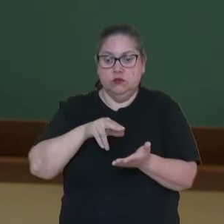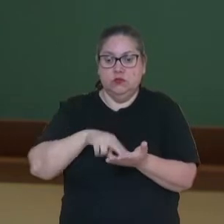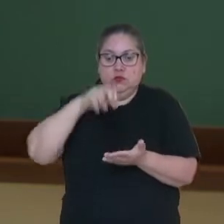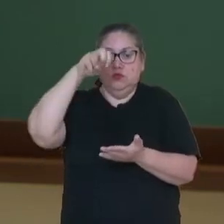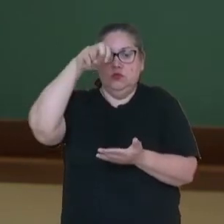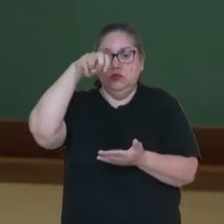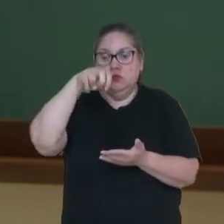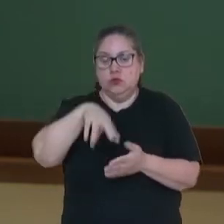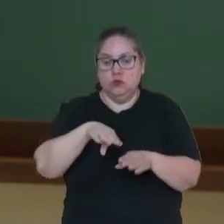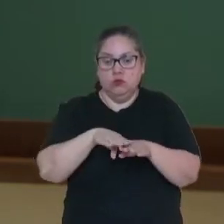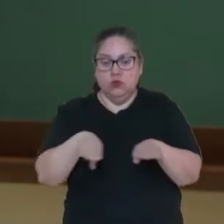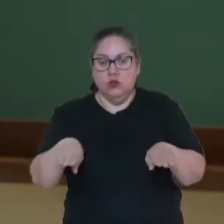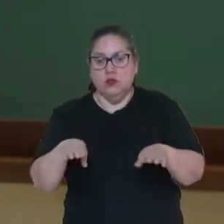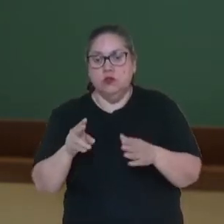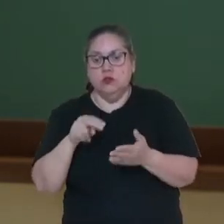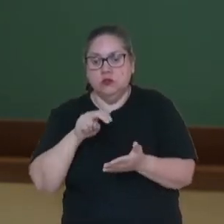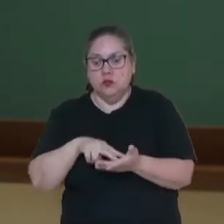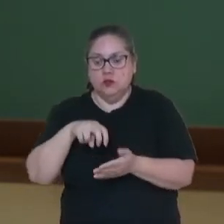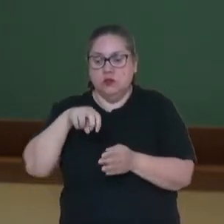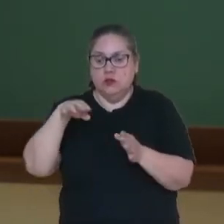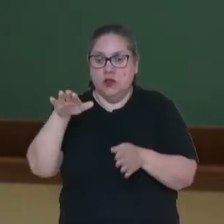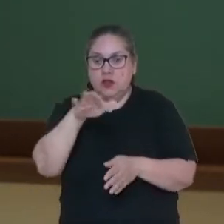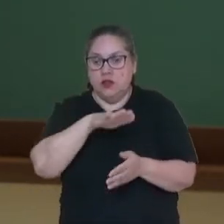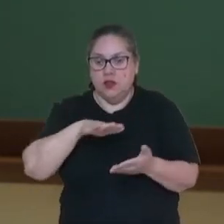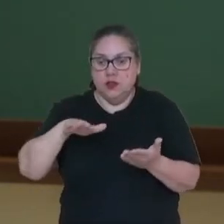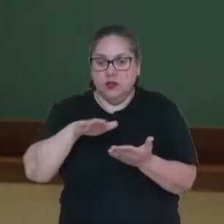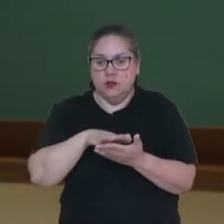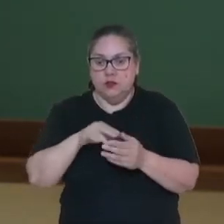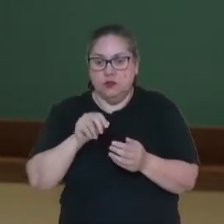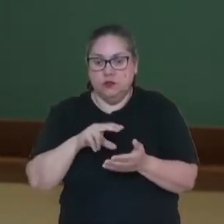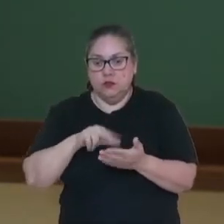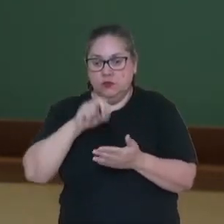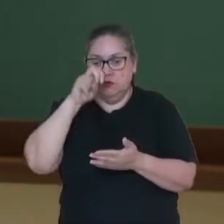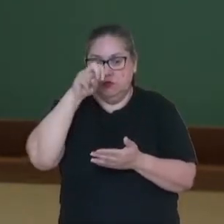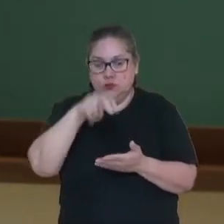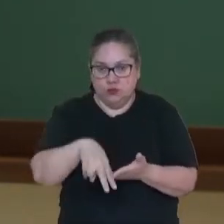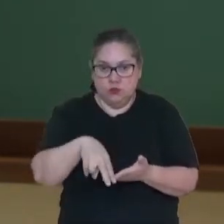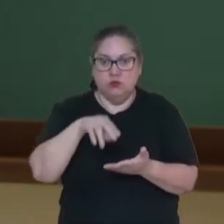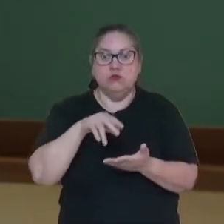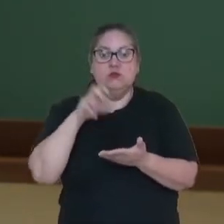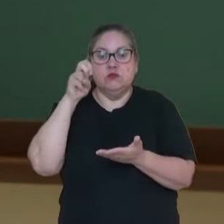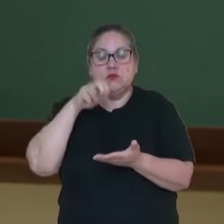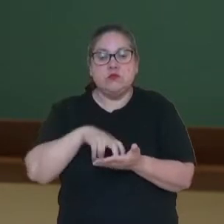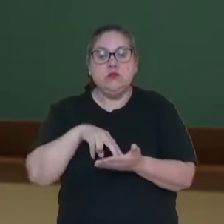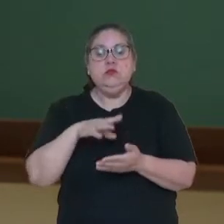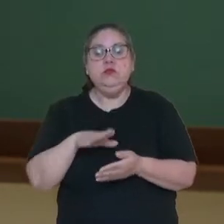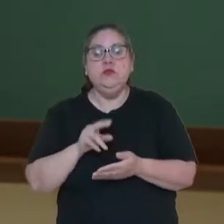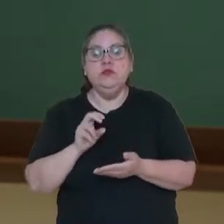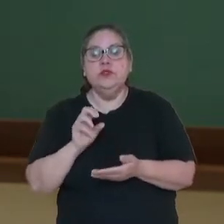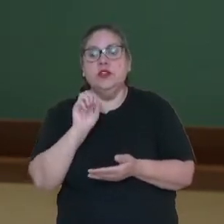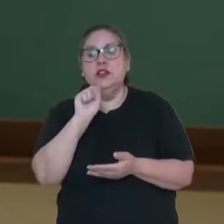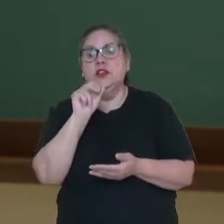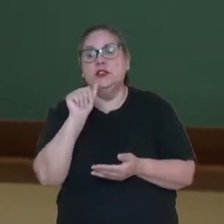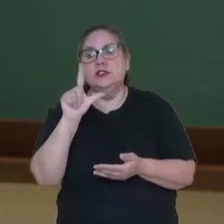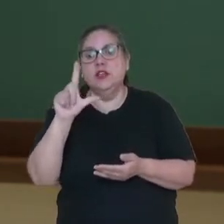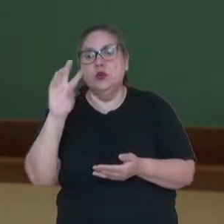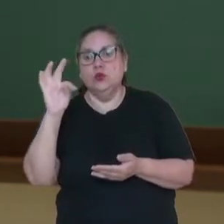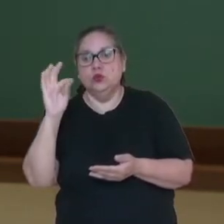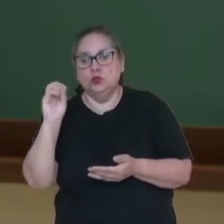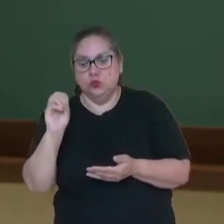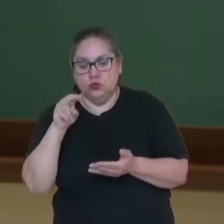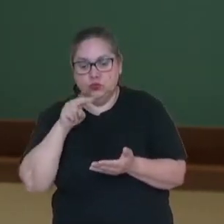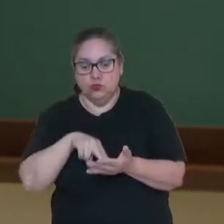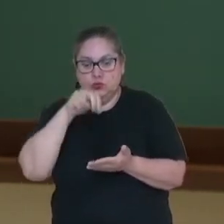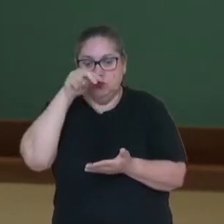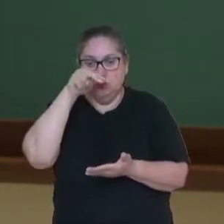com essa fase aérea e o posterior retorno ao chão é que a gente chama de salto,